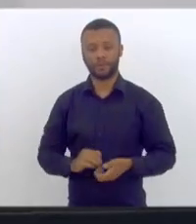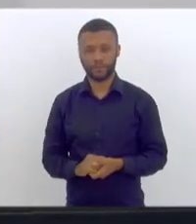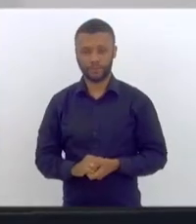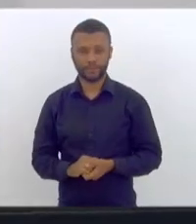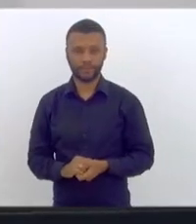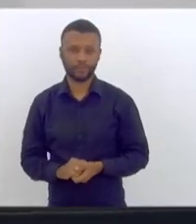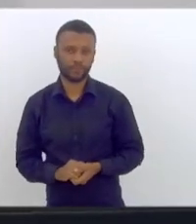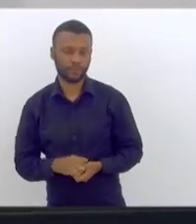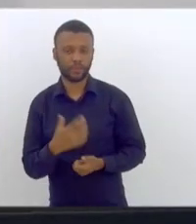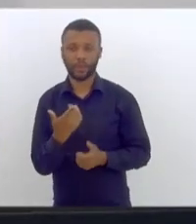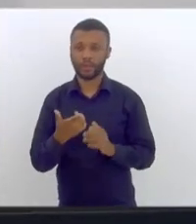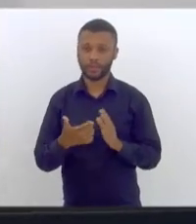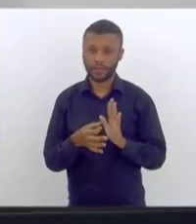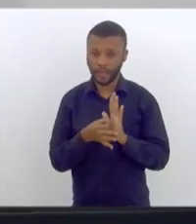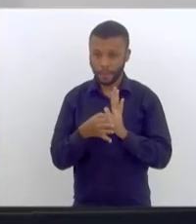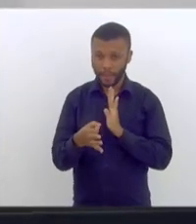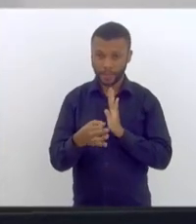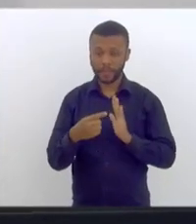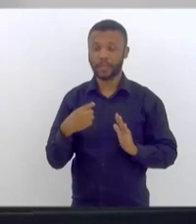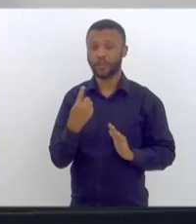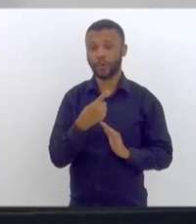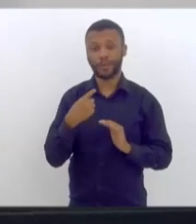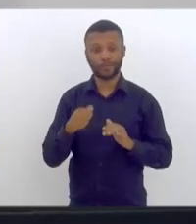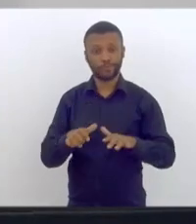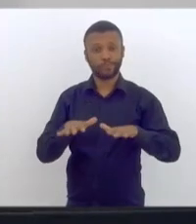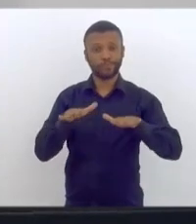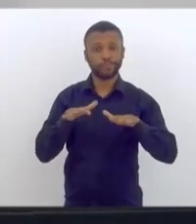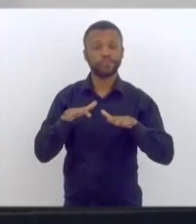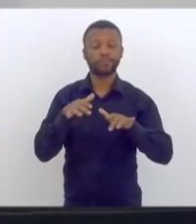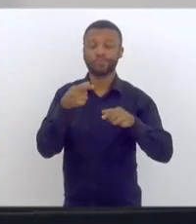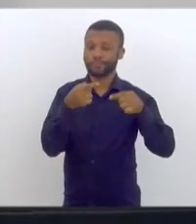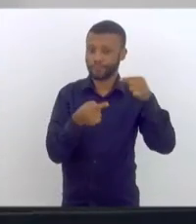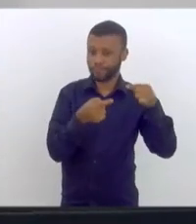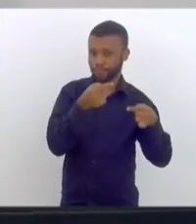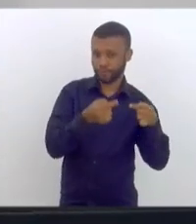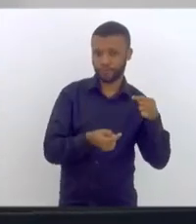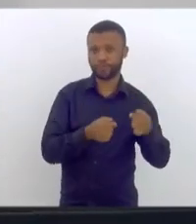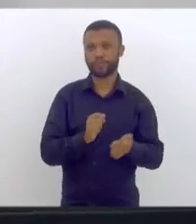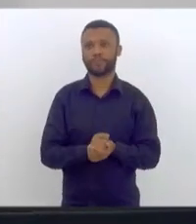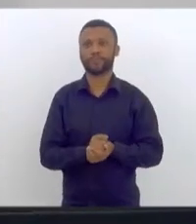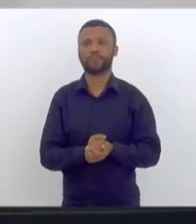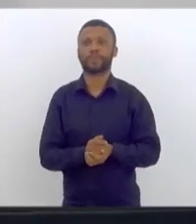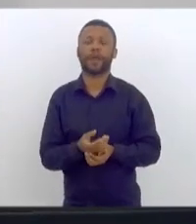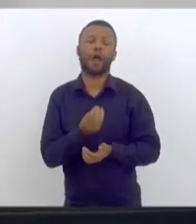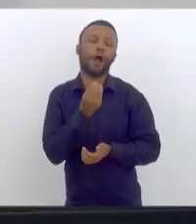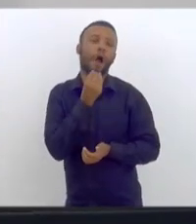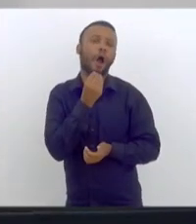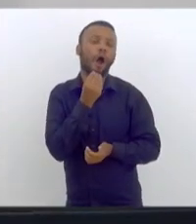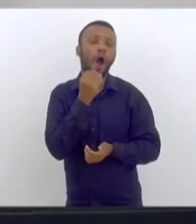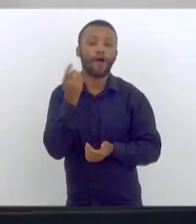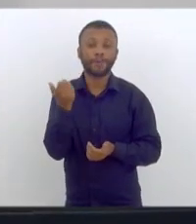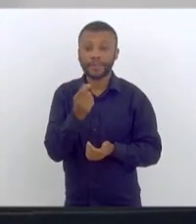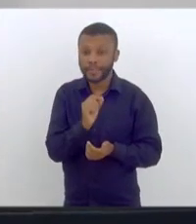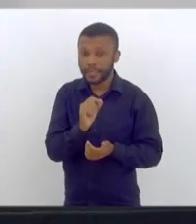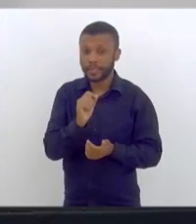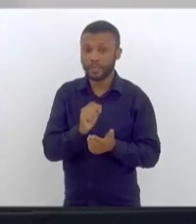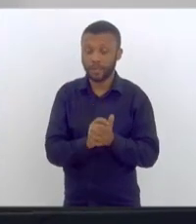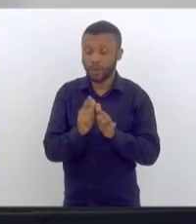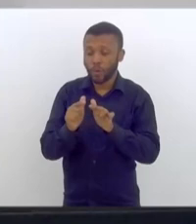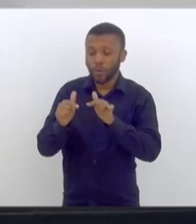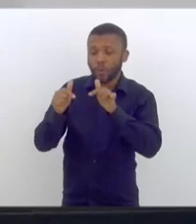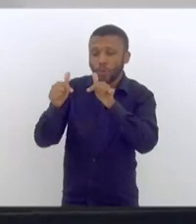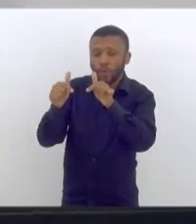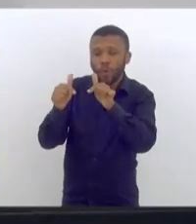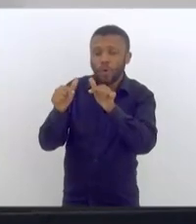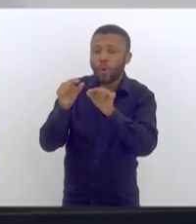da emenda ser nossa eu não tenho óbice porque eu não sei operacionalmente o que que isso